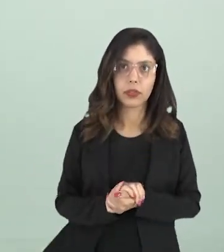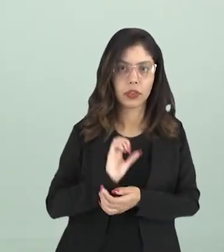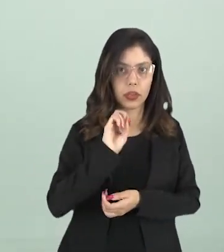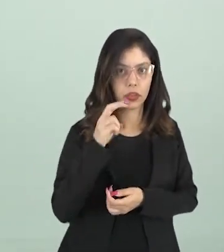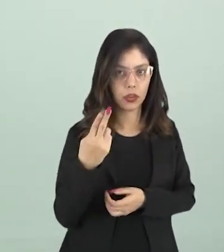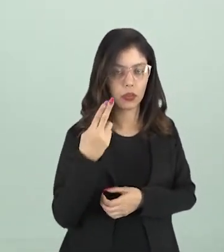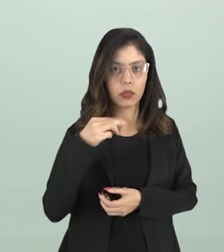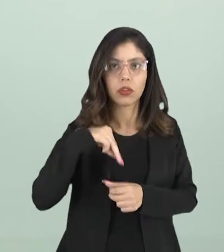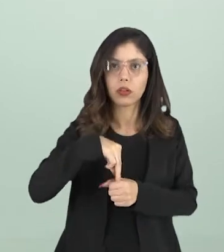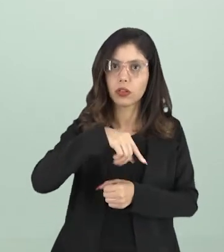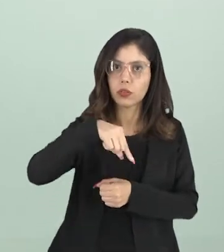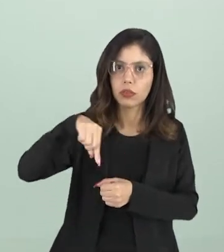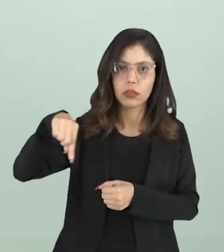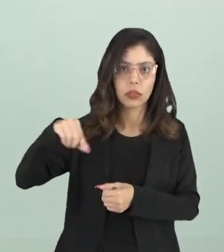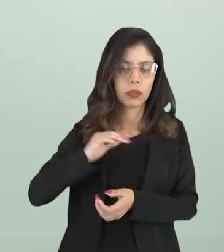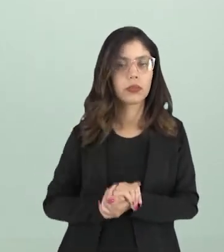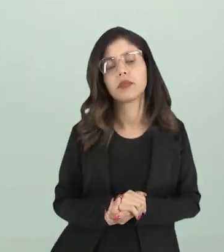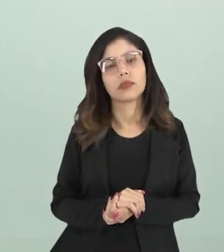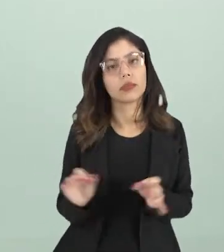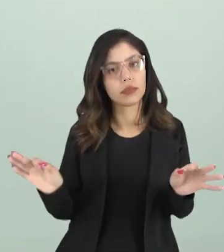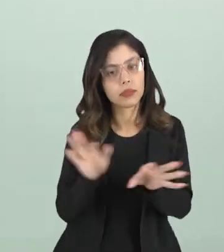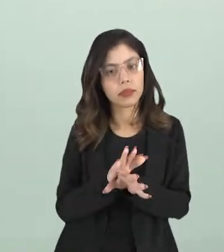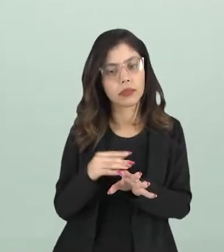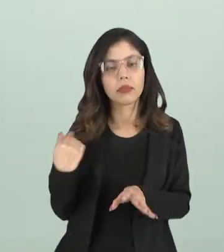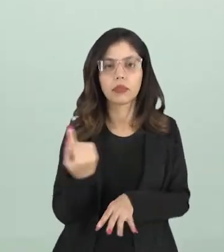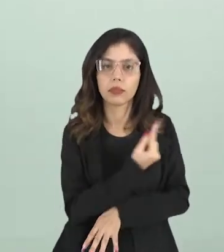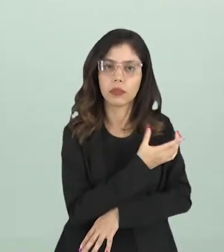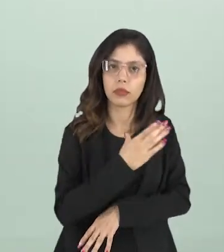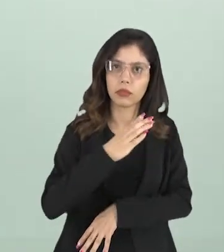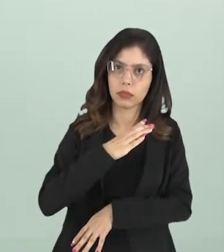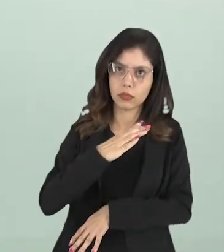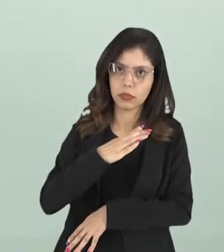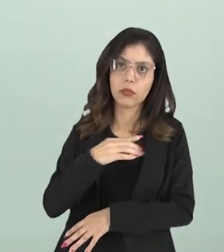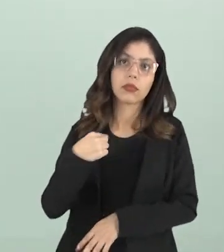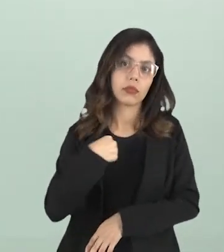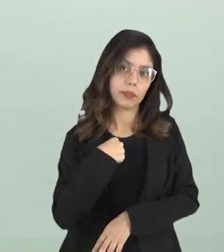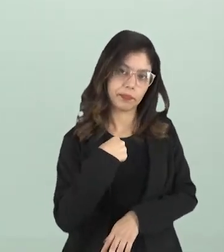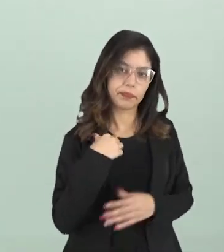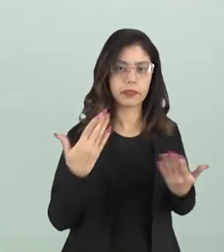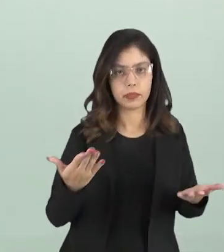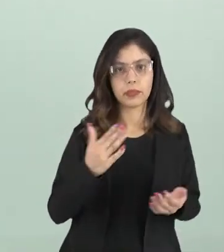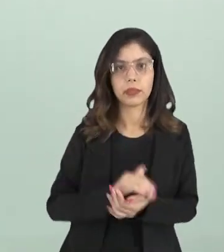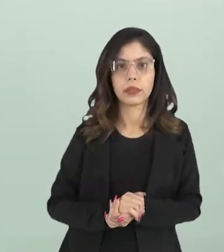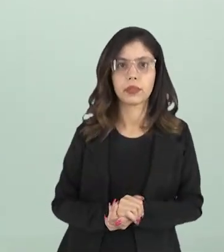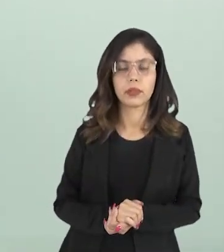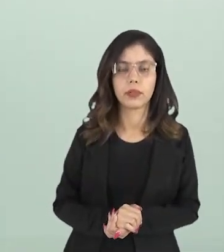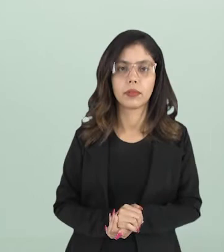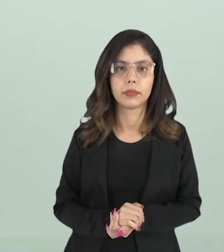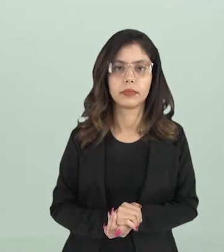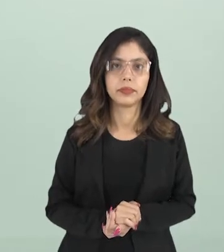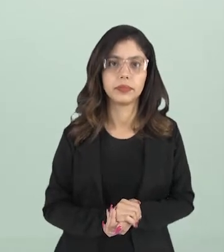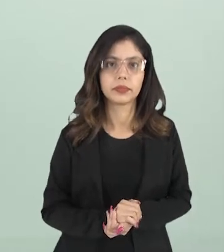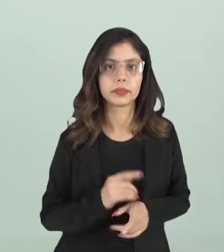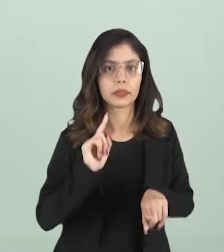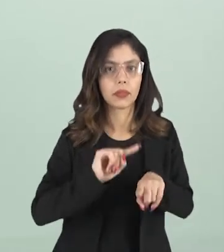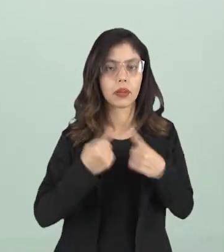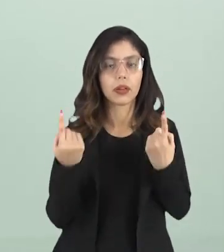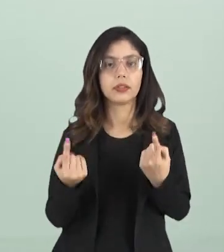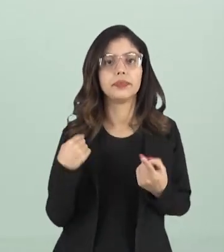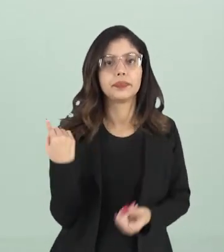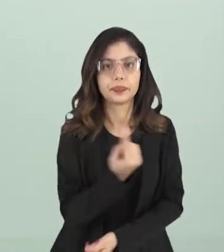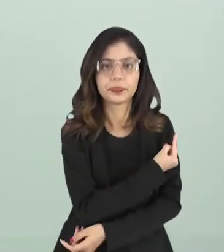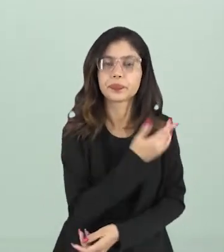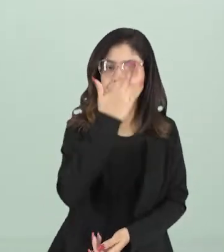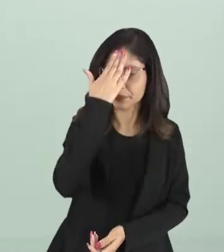o município que acaba correspondendo à cidade que eu estou, no caso, residindo. Mas nós